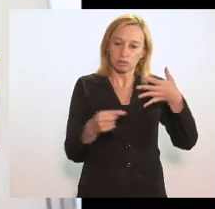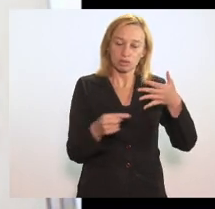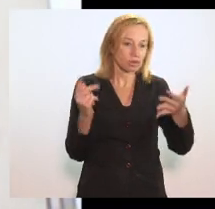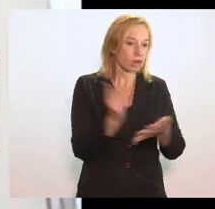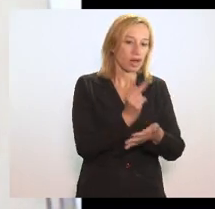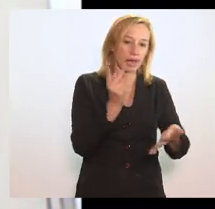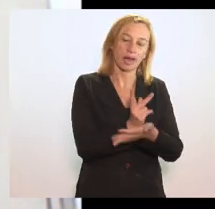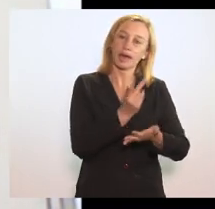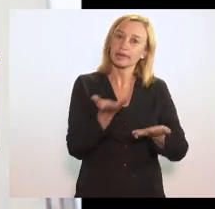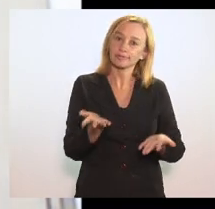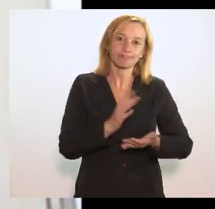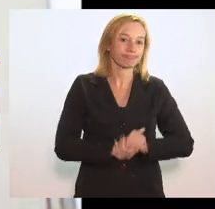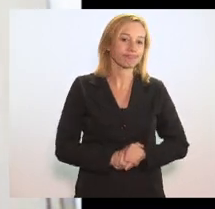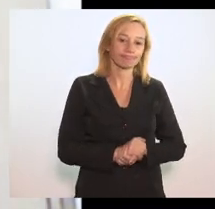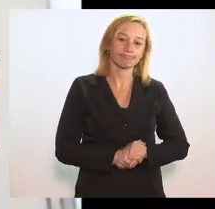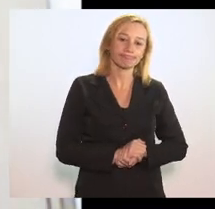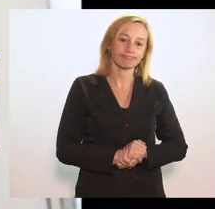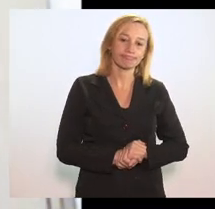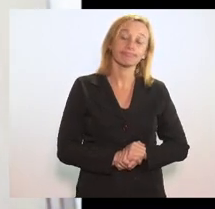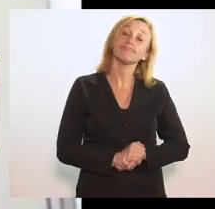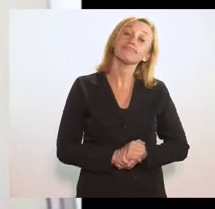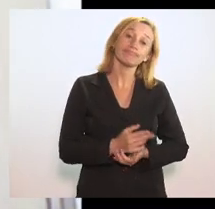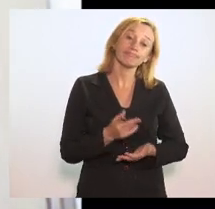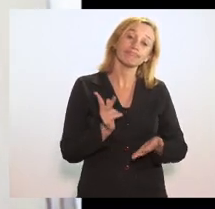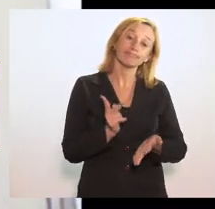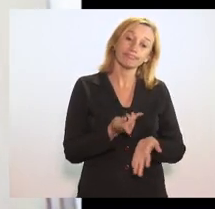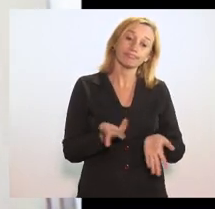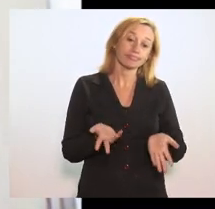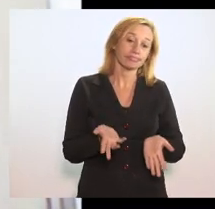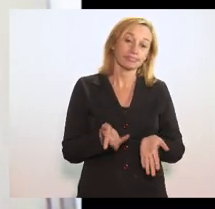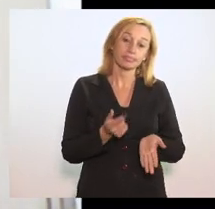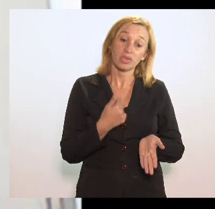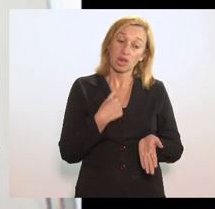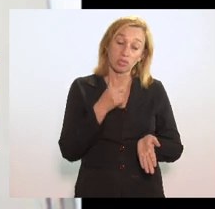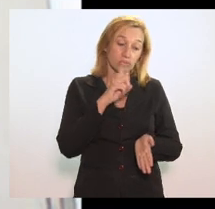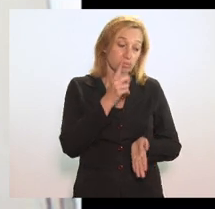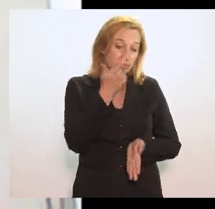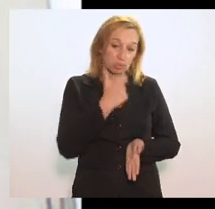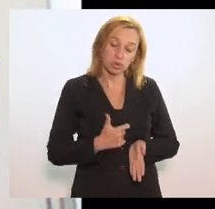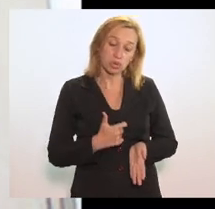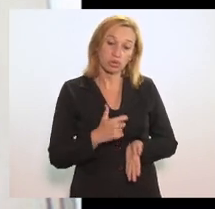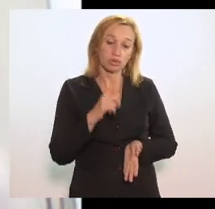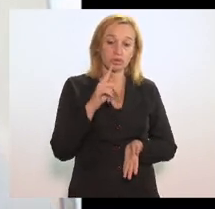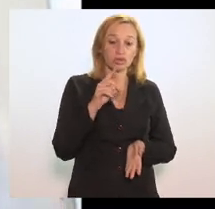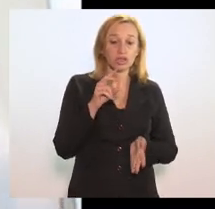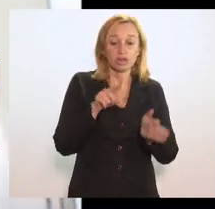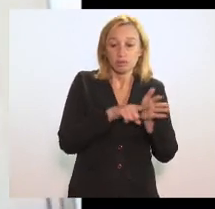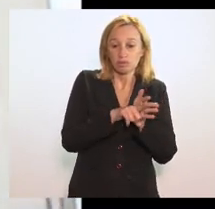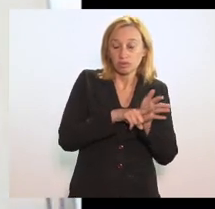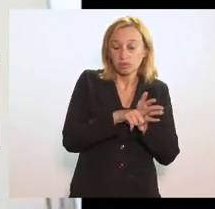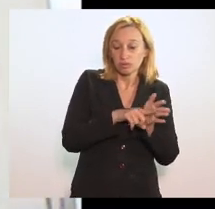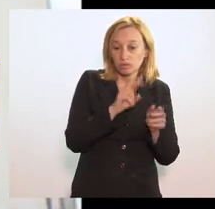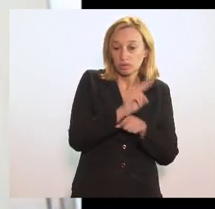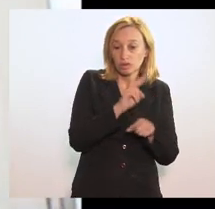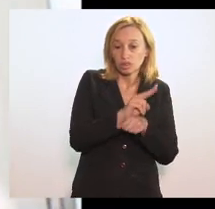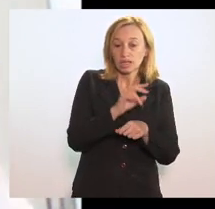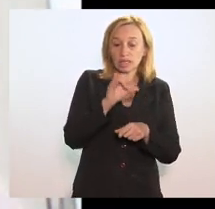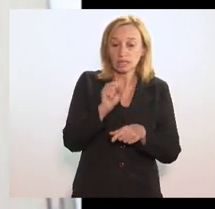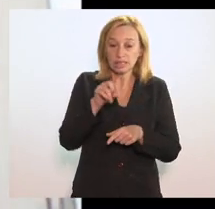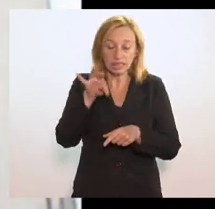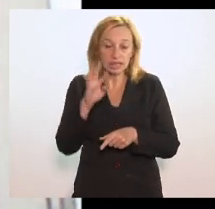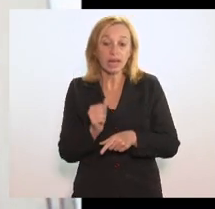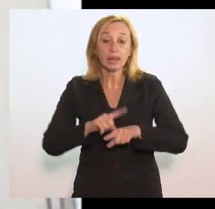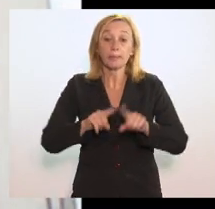não ser tarefa exatamente minha, notificar a instituição, porque eu não sou a vigilância sanitária, mas eu sou, né, do parlamento, que tem